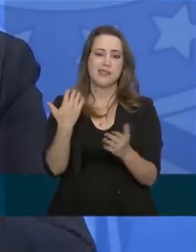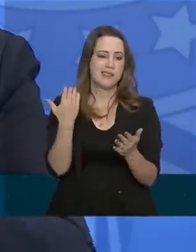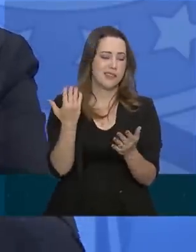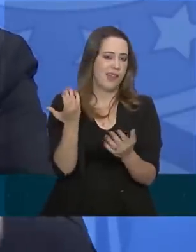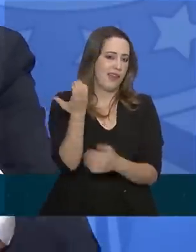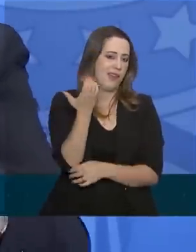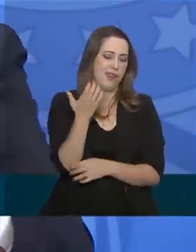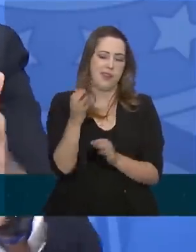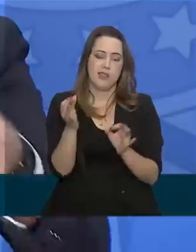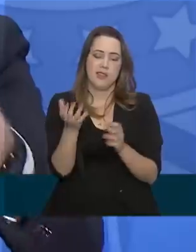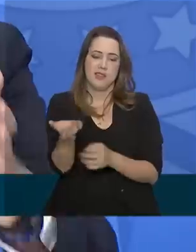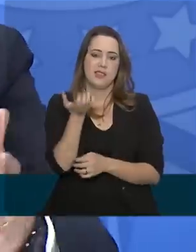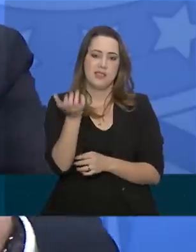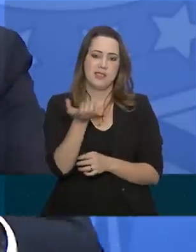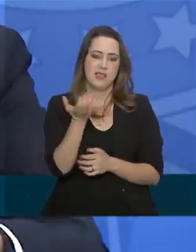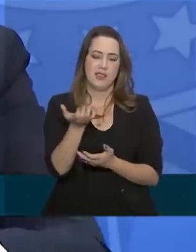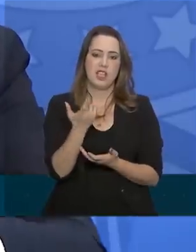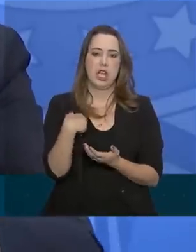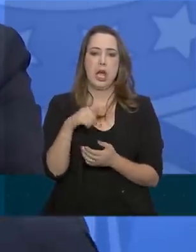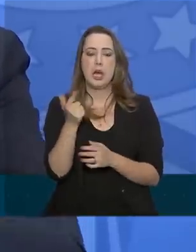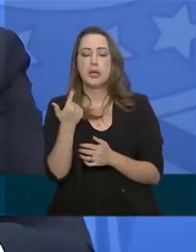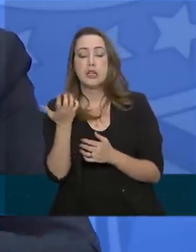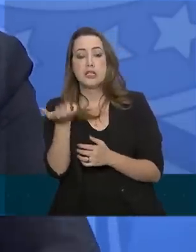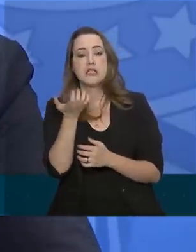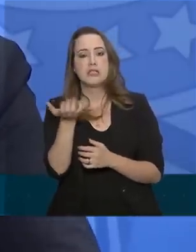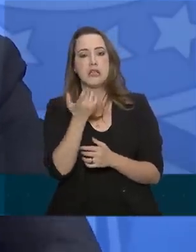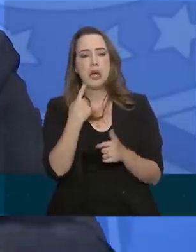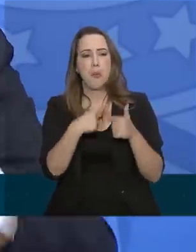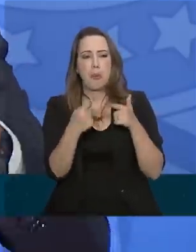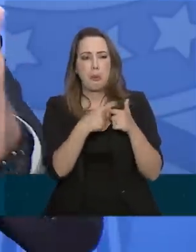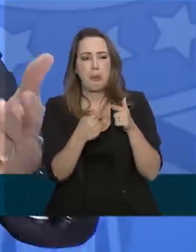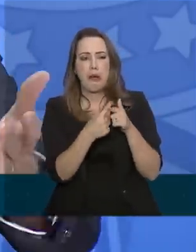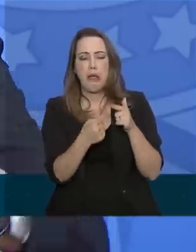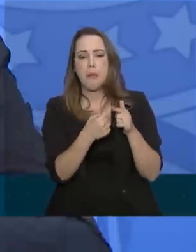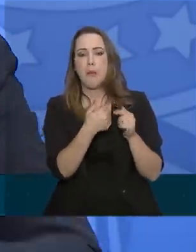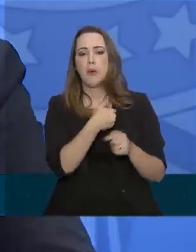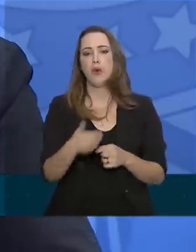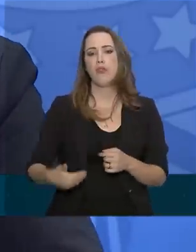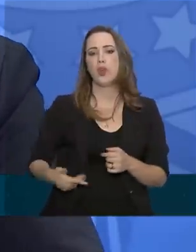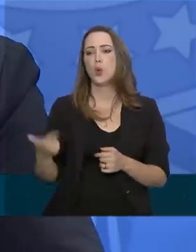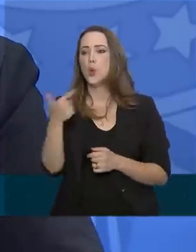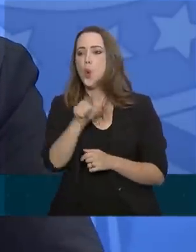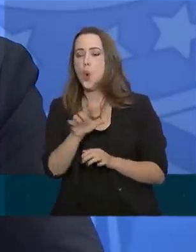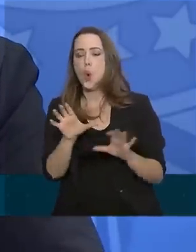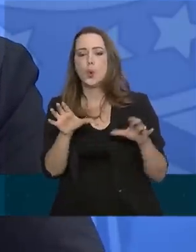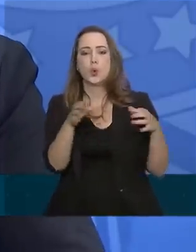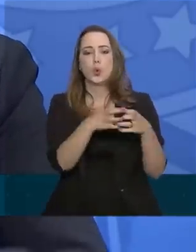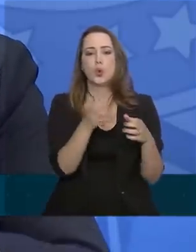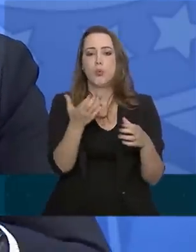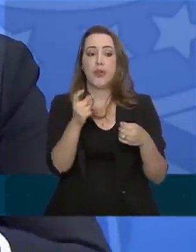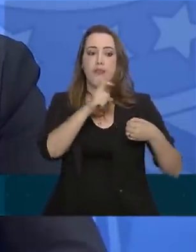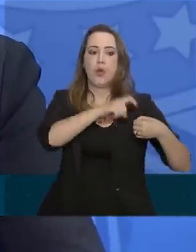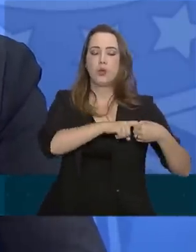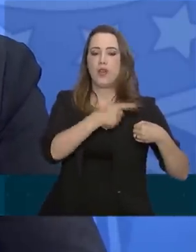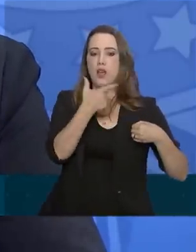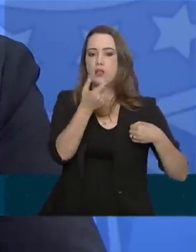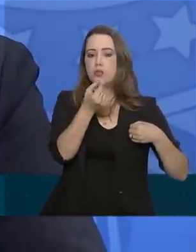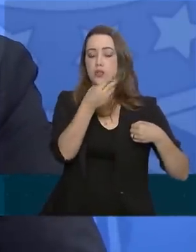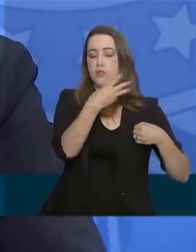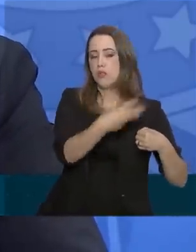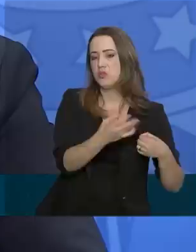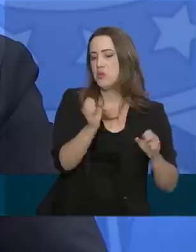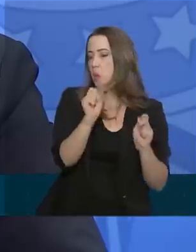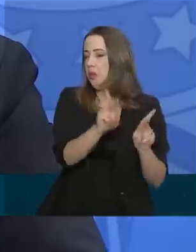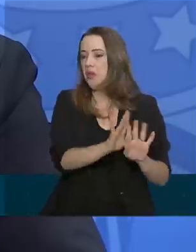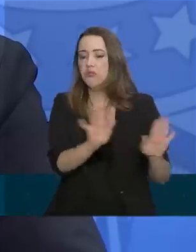não é derrubar o caça mais psiu não se quer desgastar o governo que outro grupo que a voltarem em 2023 tudo bem